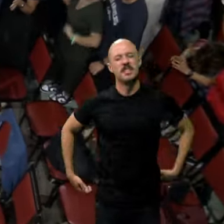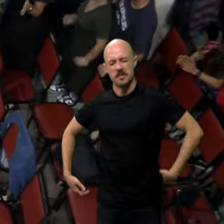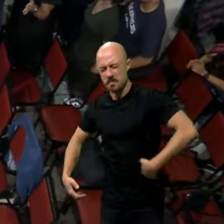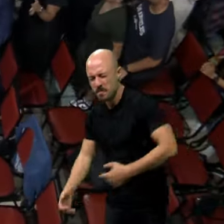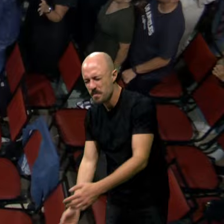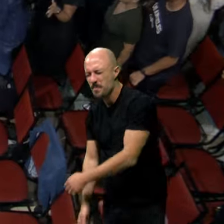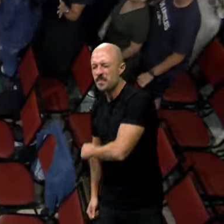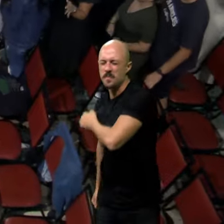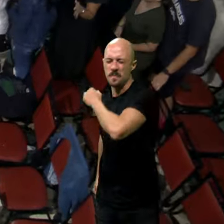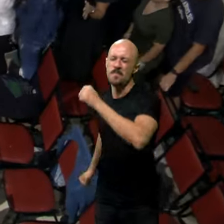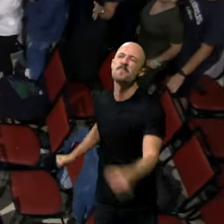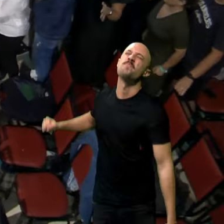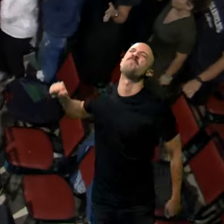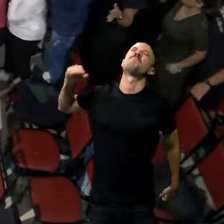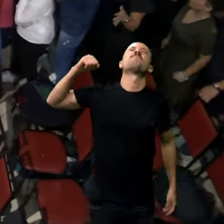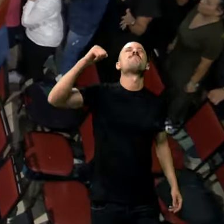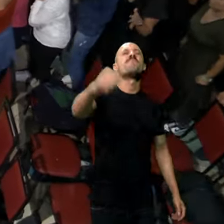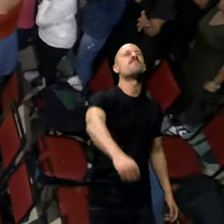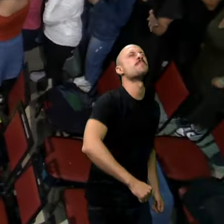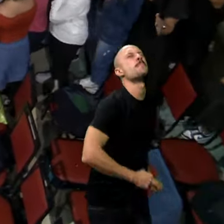andara sai.